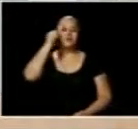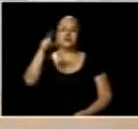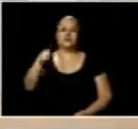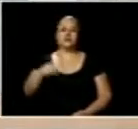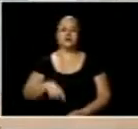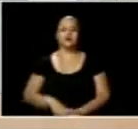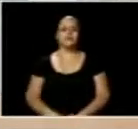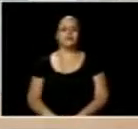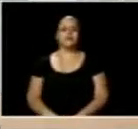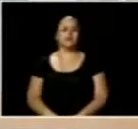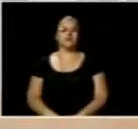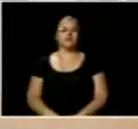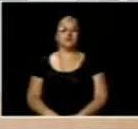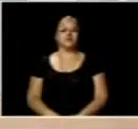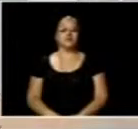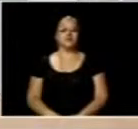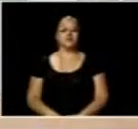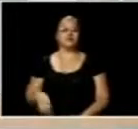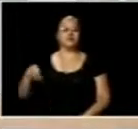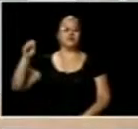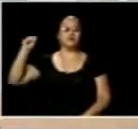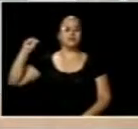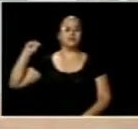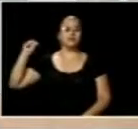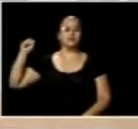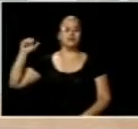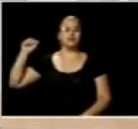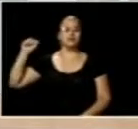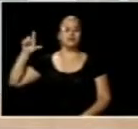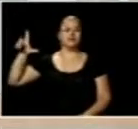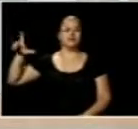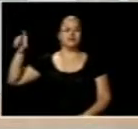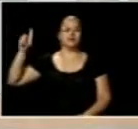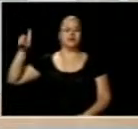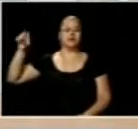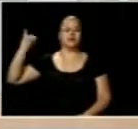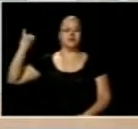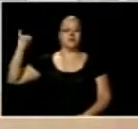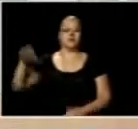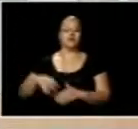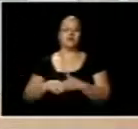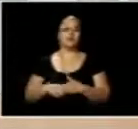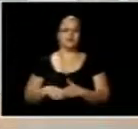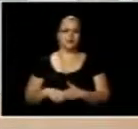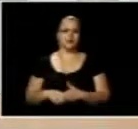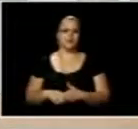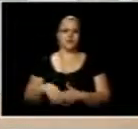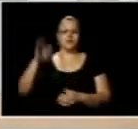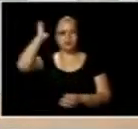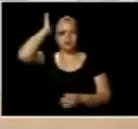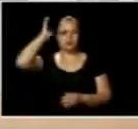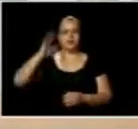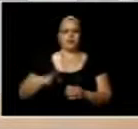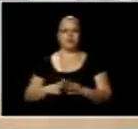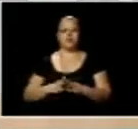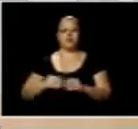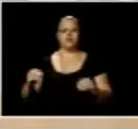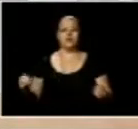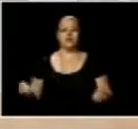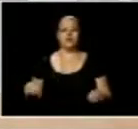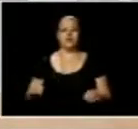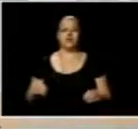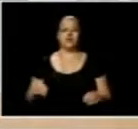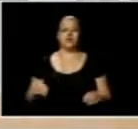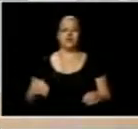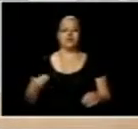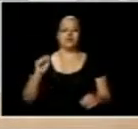Saldi, parabéns. Eu tenho certeza que Taubaté perde nessa situação de você não ser o secretário. Mas